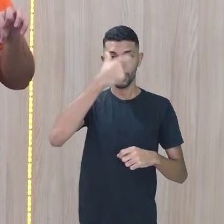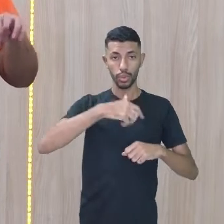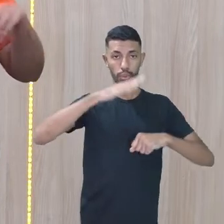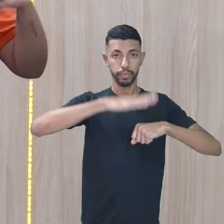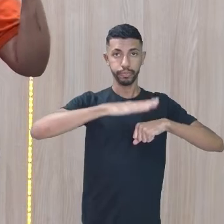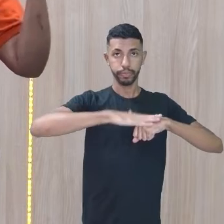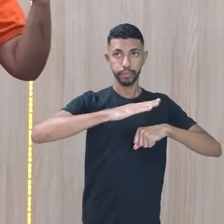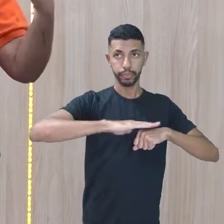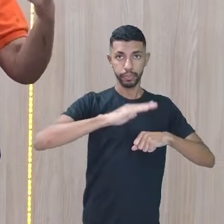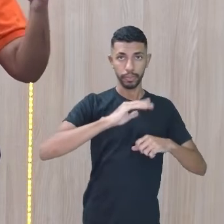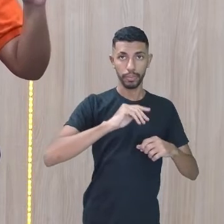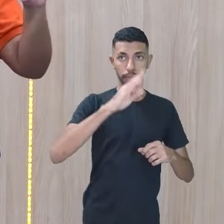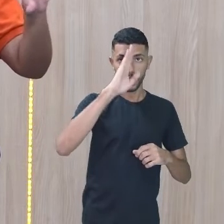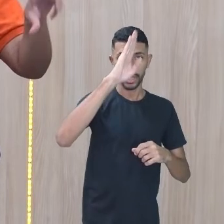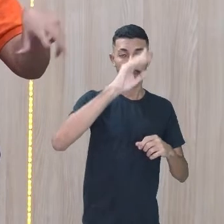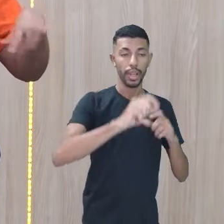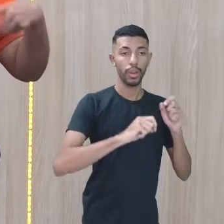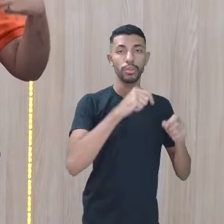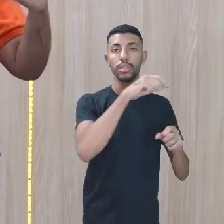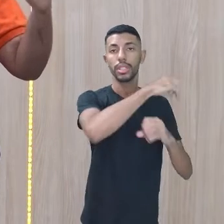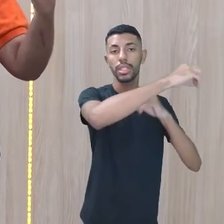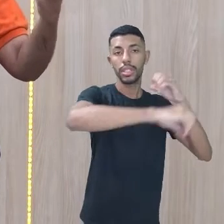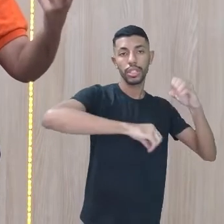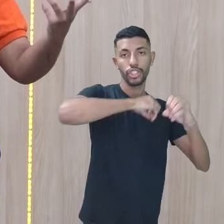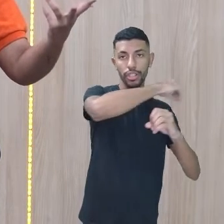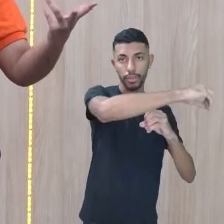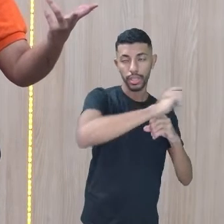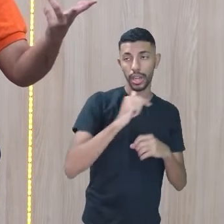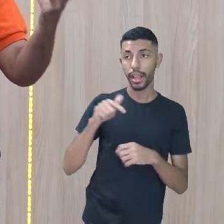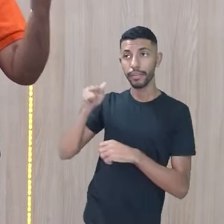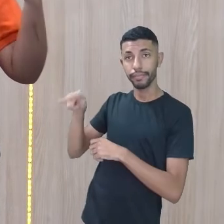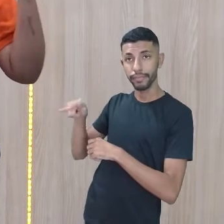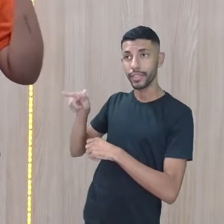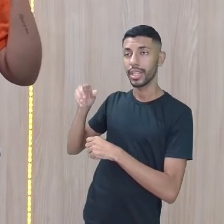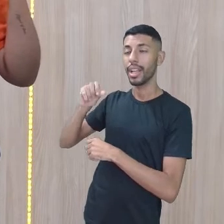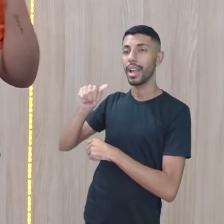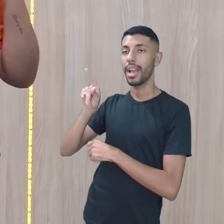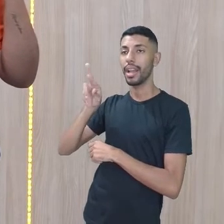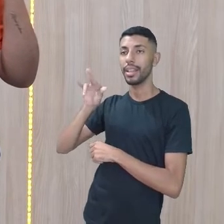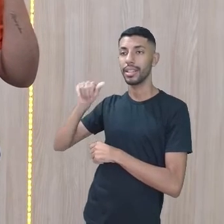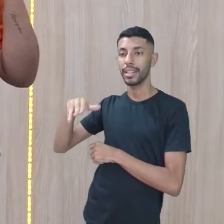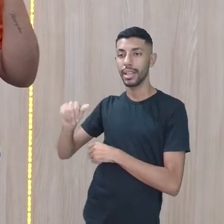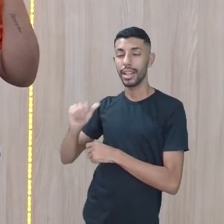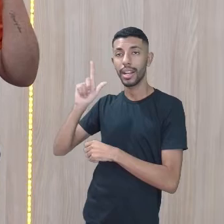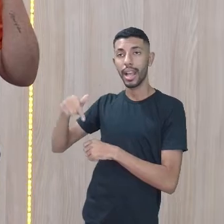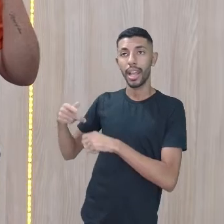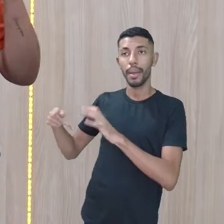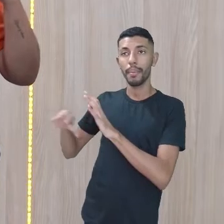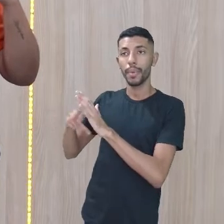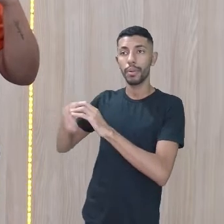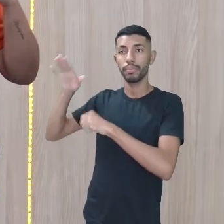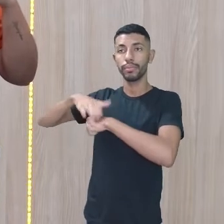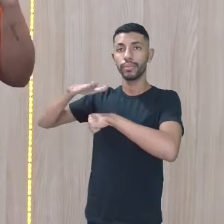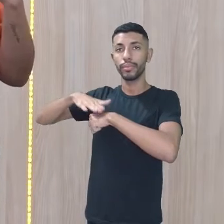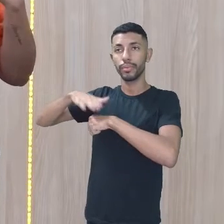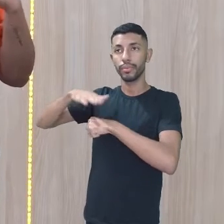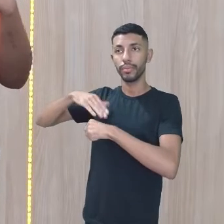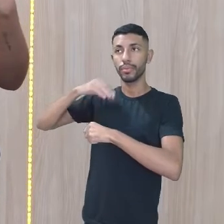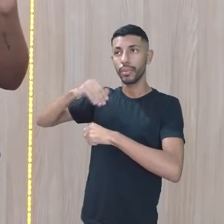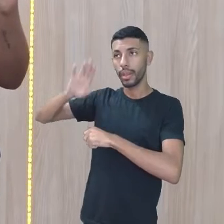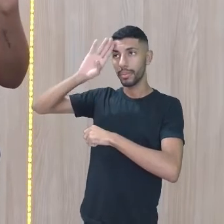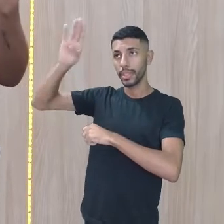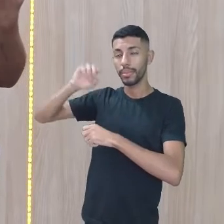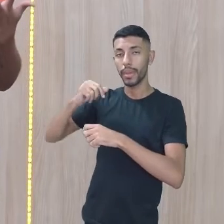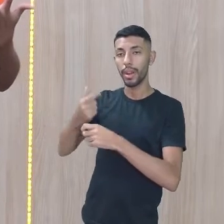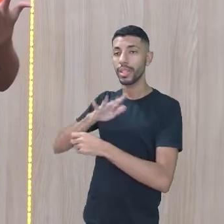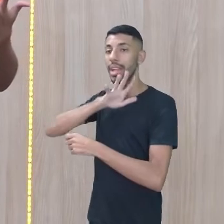sistema solar e a Adriana vai ser a autoridade sobre os animais. Quando eu for falar, eu vou ter que falar sobre